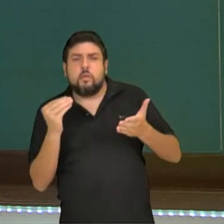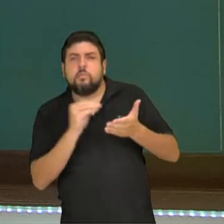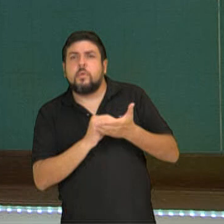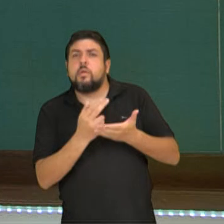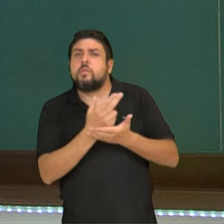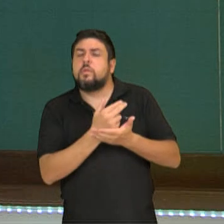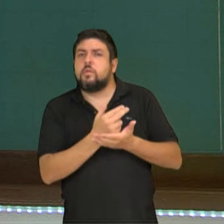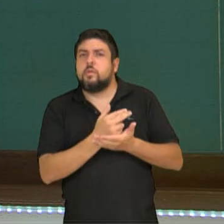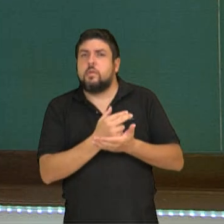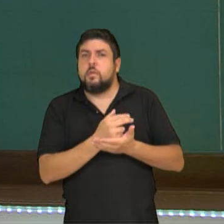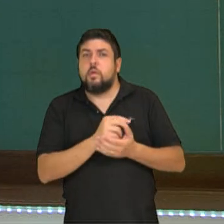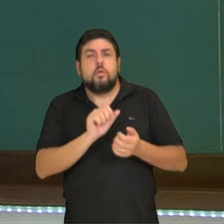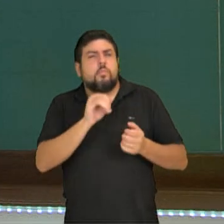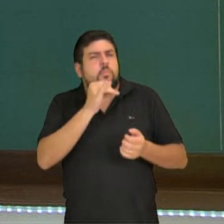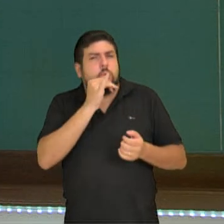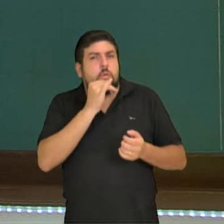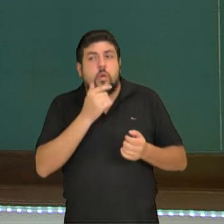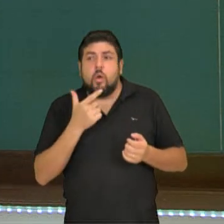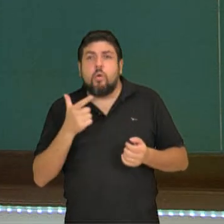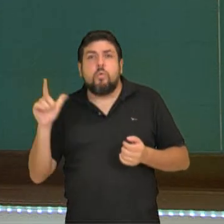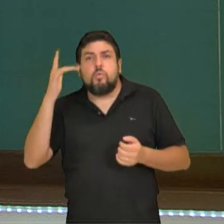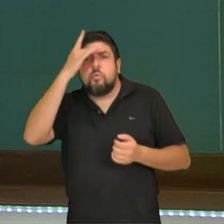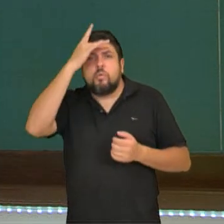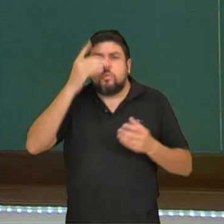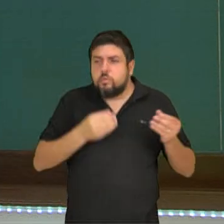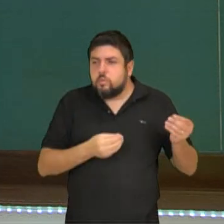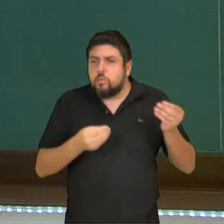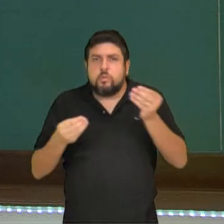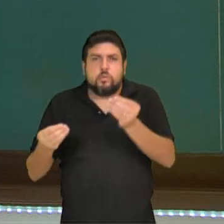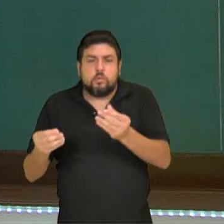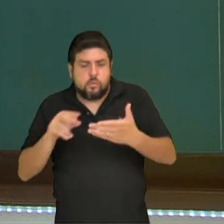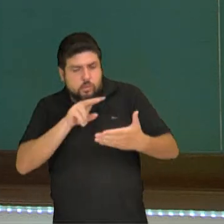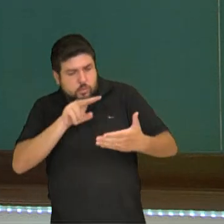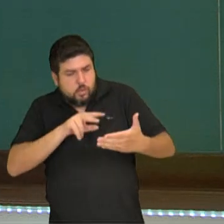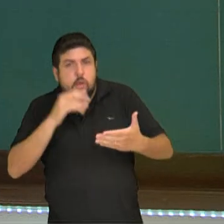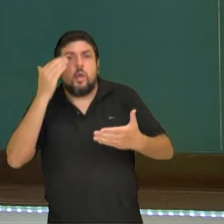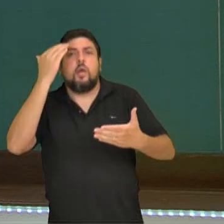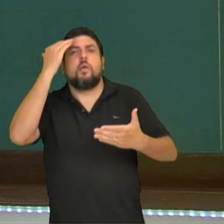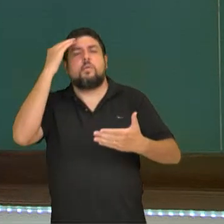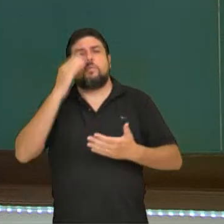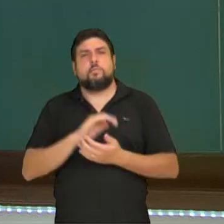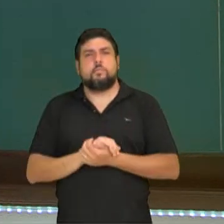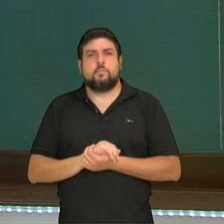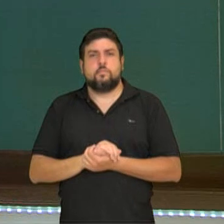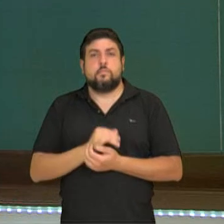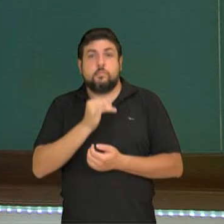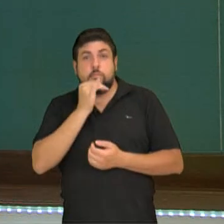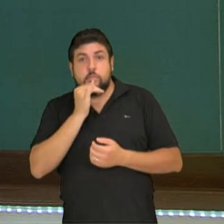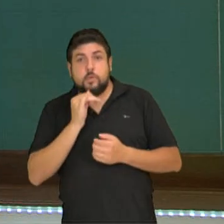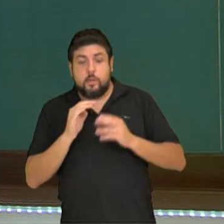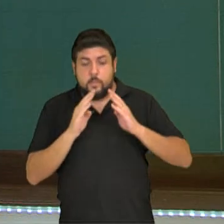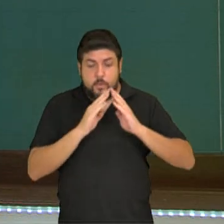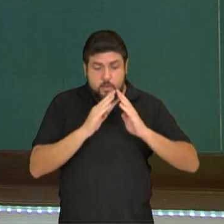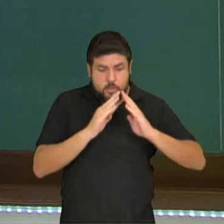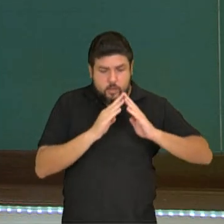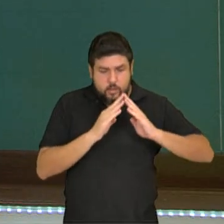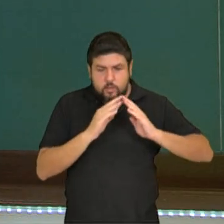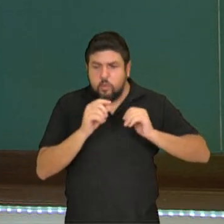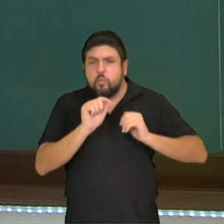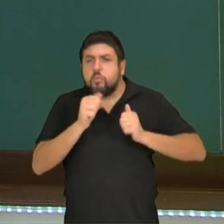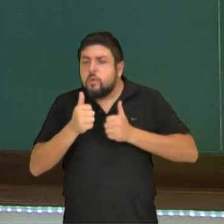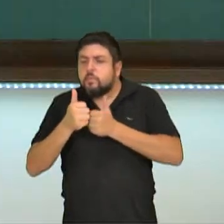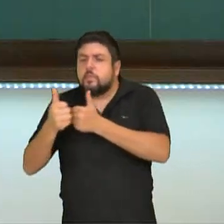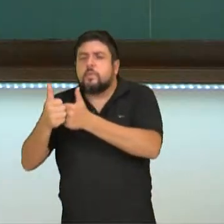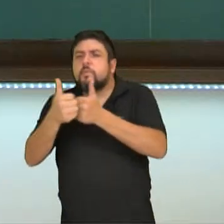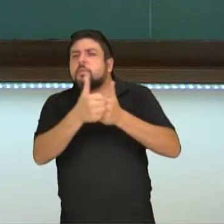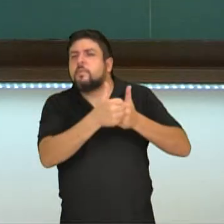aquilo ali e entender e ler aquele mapa. Tá? Daí a casa da Maria, que no caso é a casa dela, e o que tem nas intermediações.